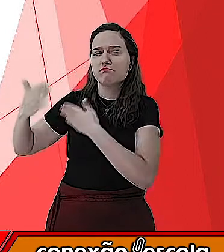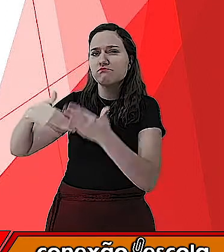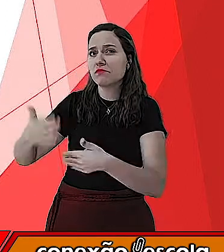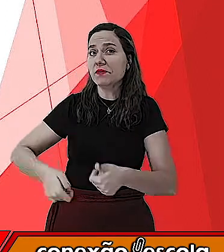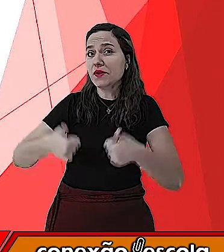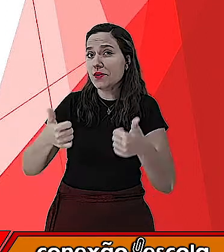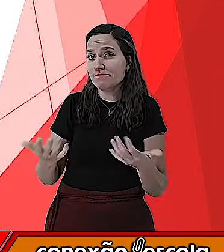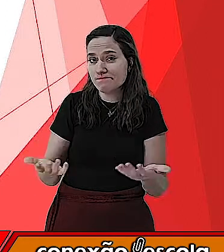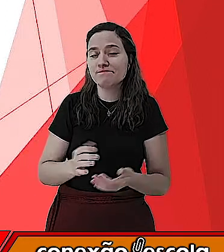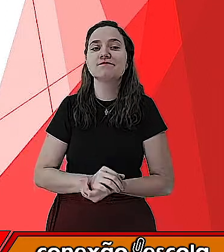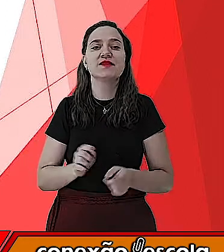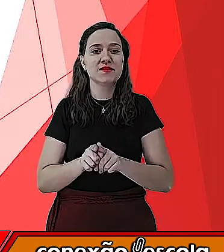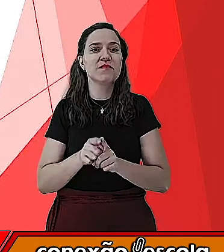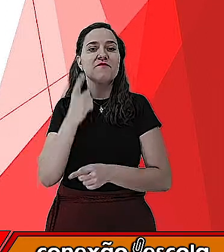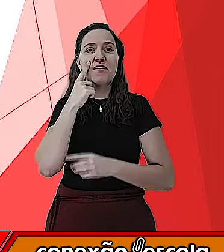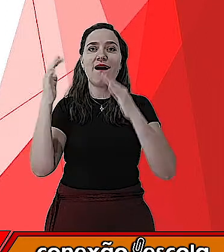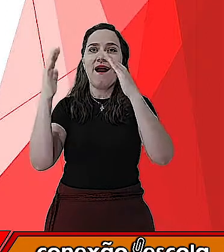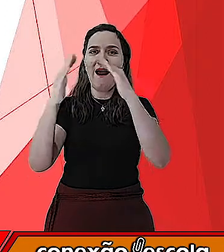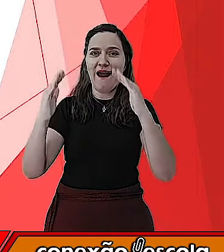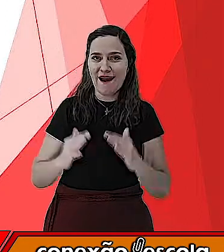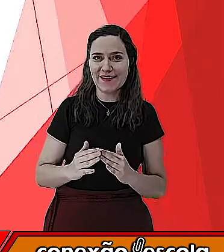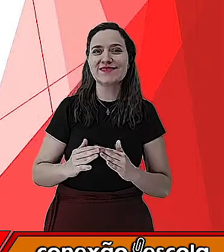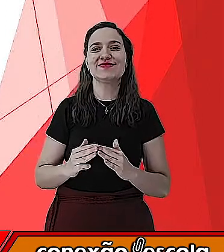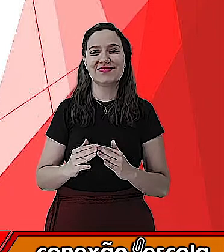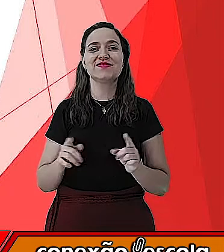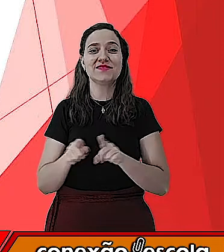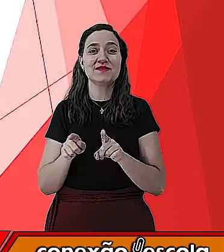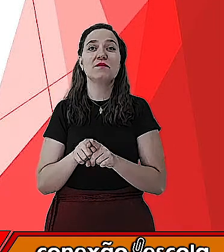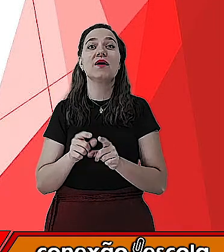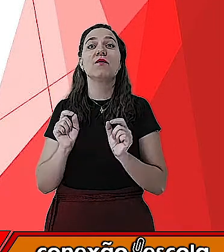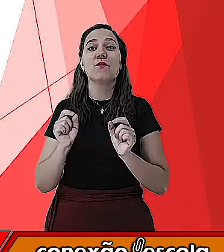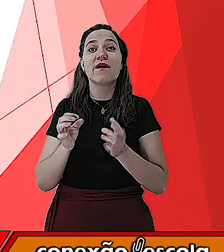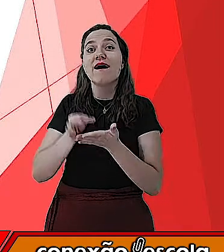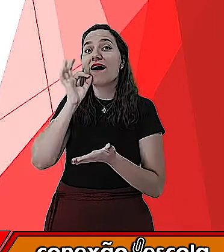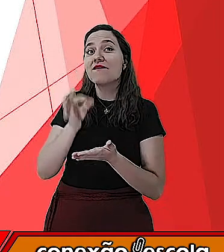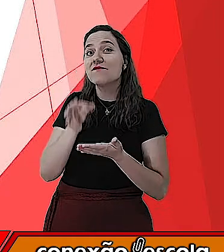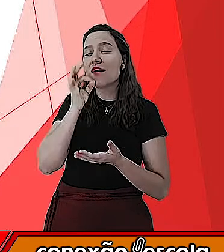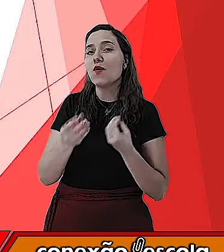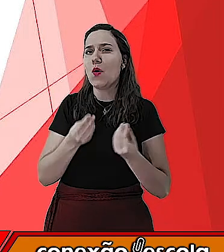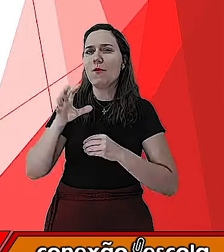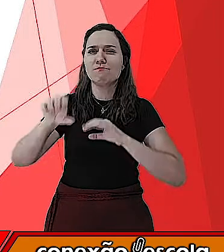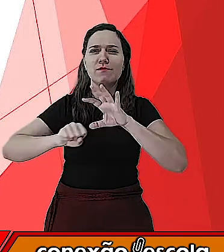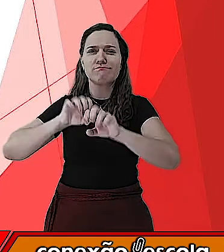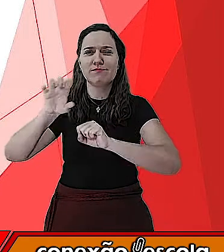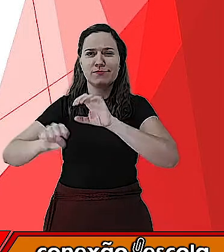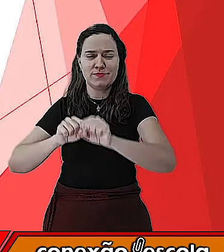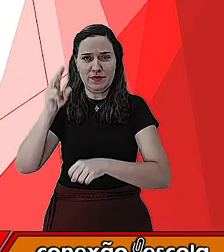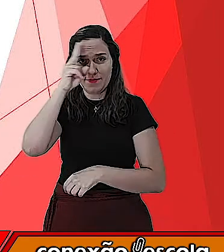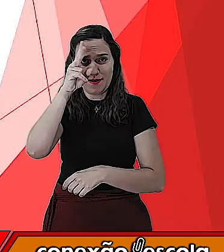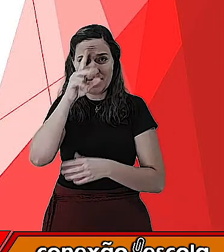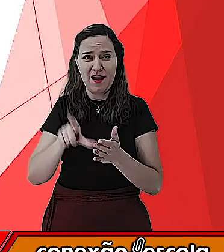Assim como as casas e a colheita do café. Lembram quando